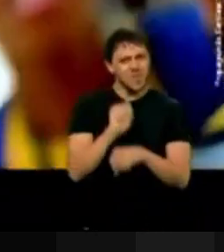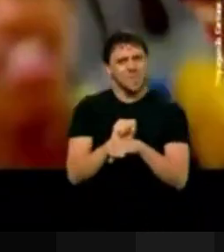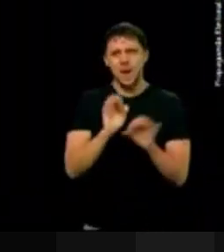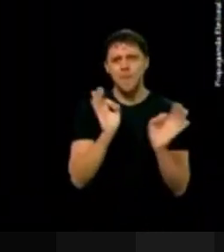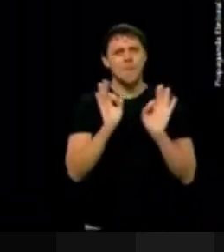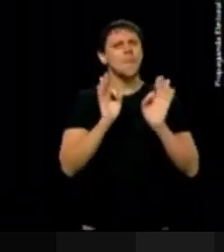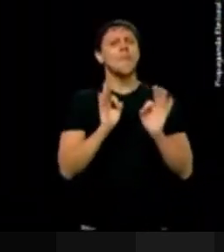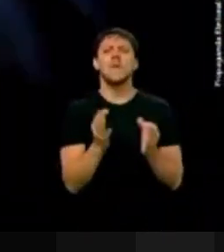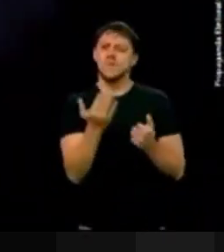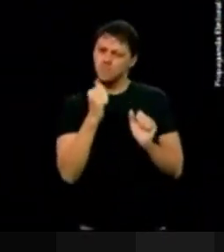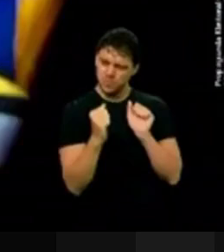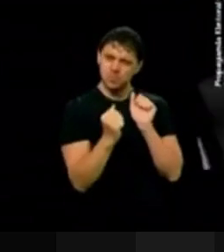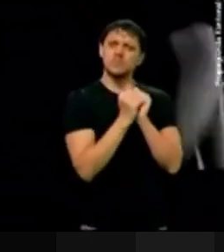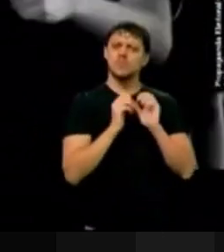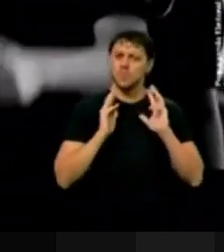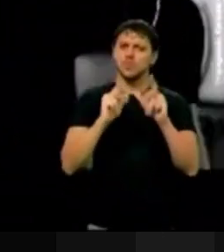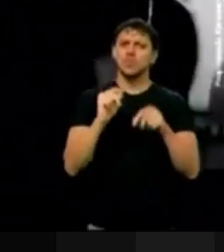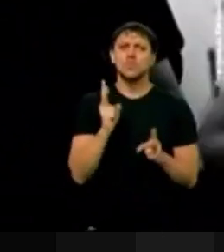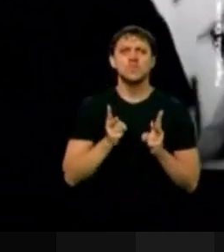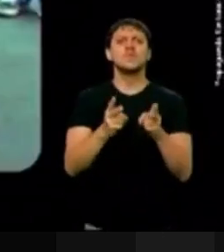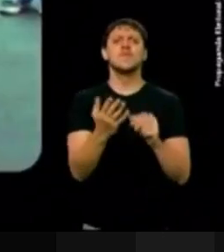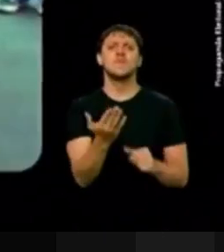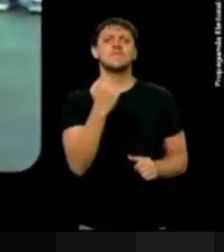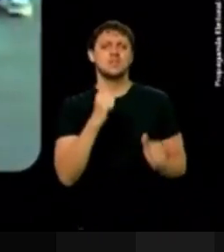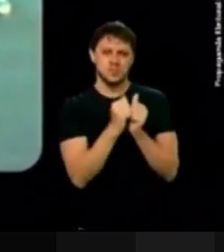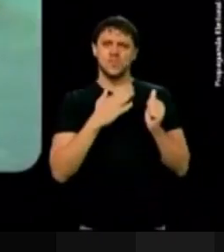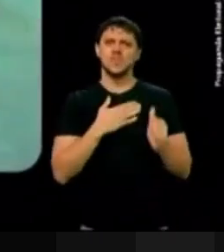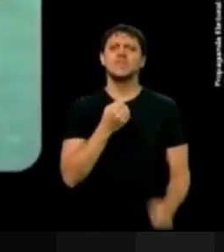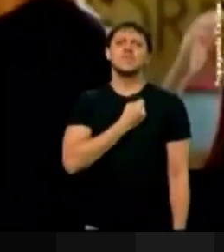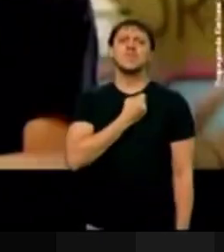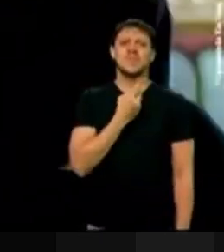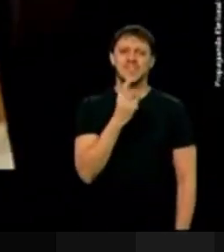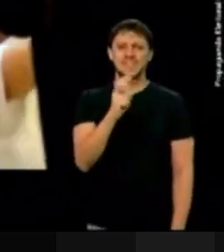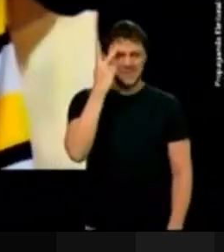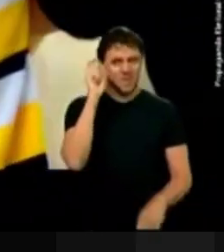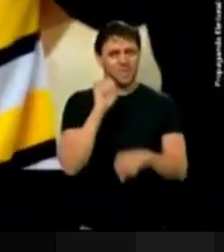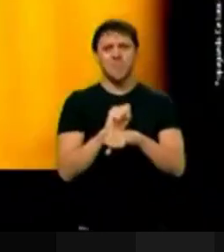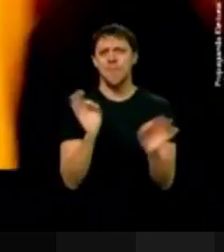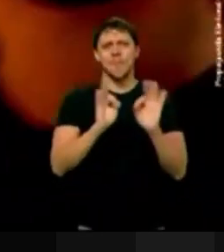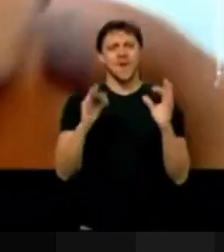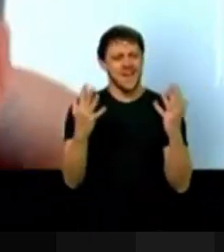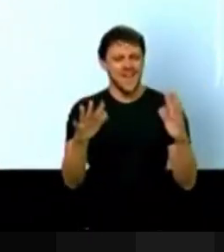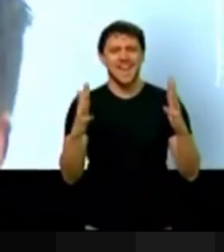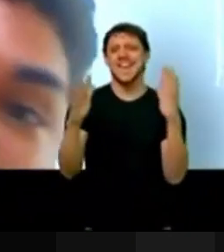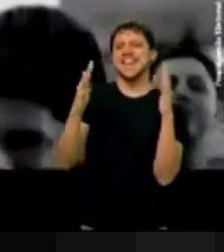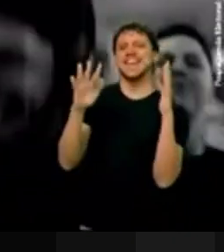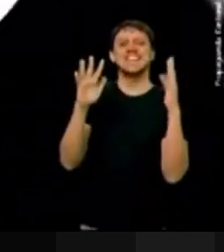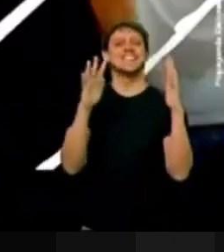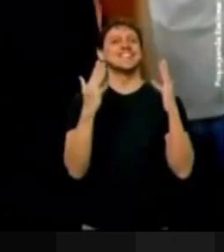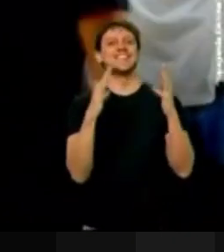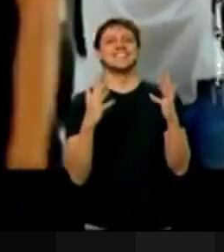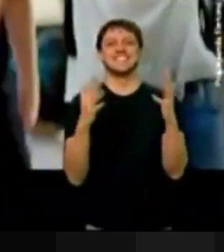vem com 15 pra São Paulo não parar. Trampo nessa, tamo junto pra tudo continuar. Vem comigo, vem com 15 pra São Paulo não parar.